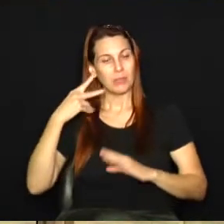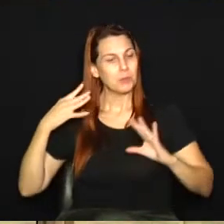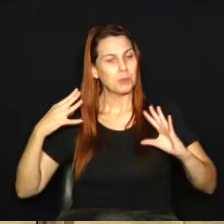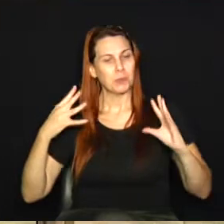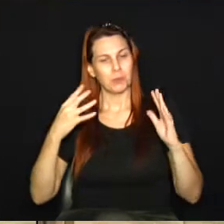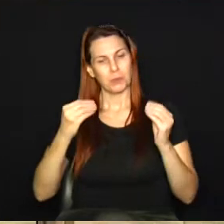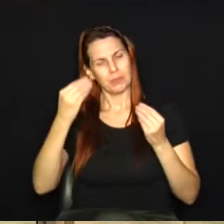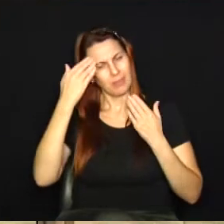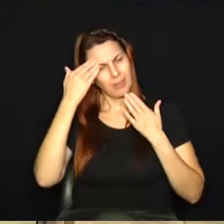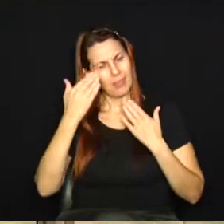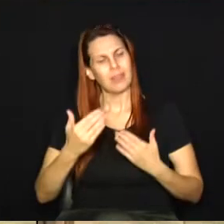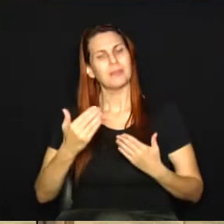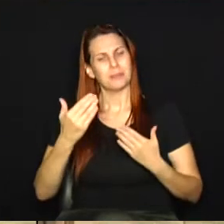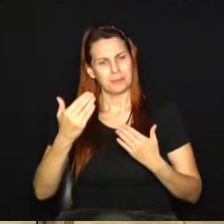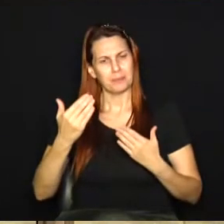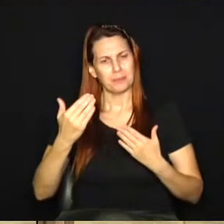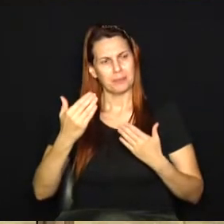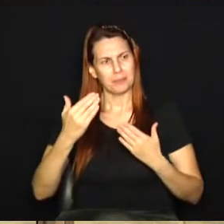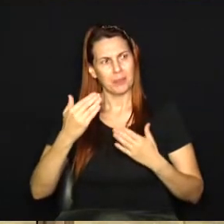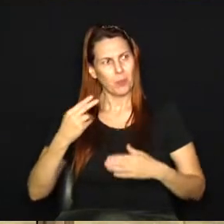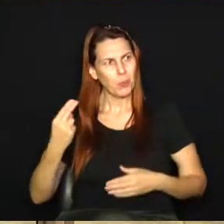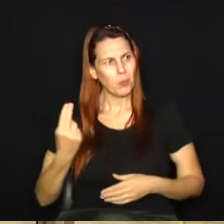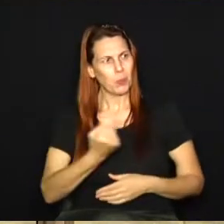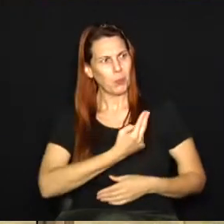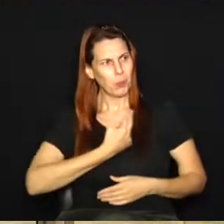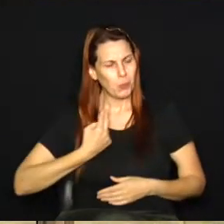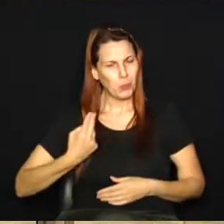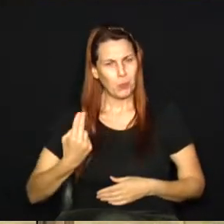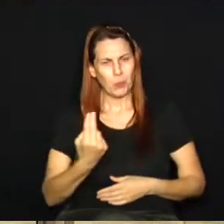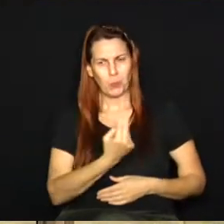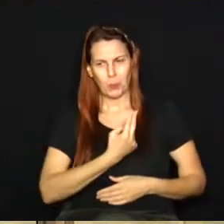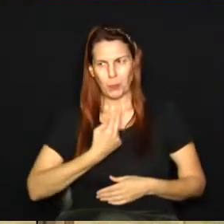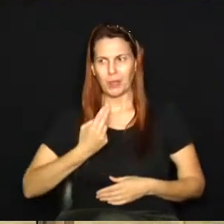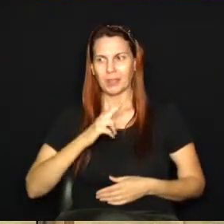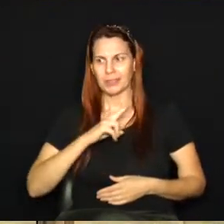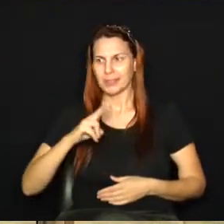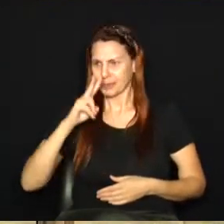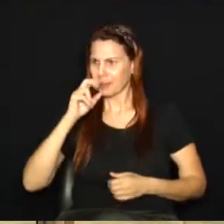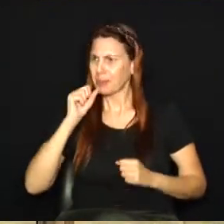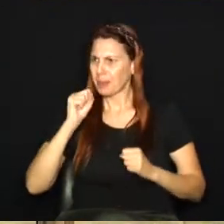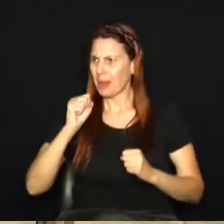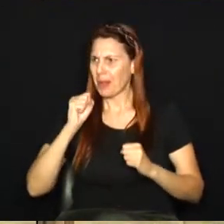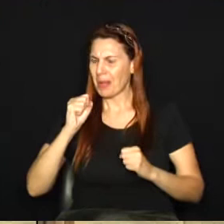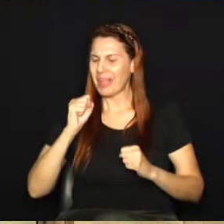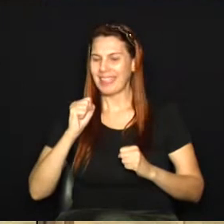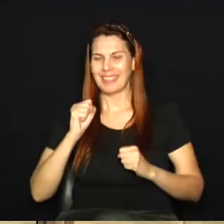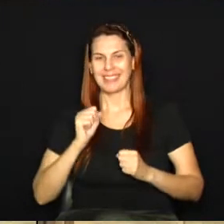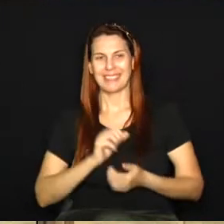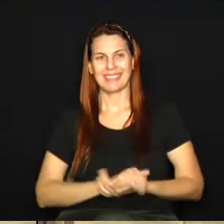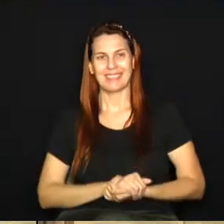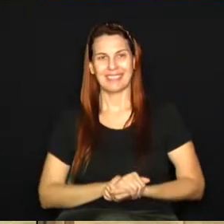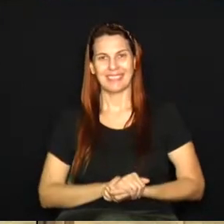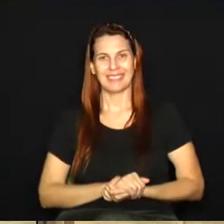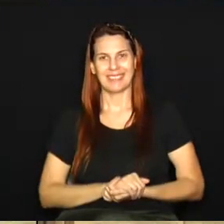né? Foi unânime, então, puxa vida, o nome é forte, né? Tem peso.